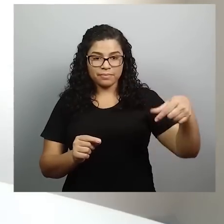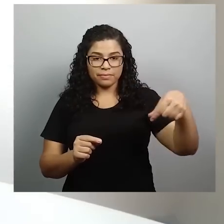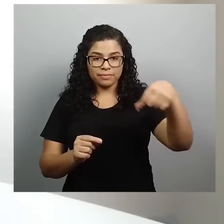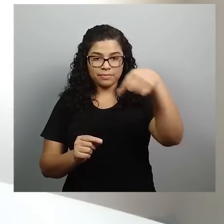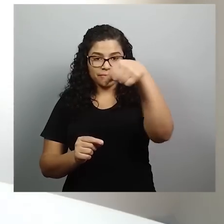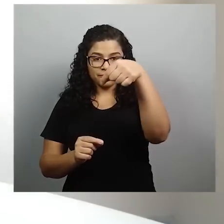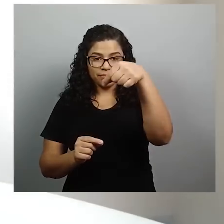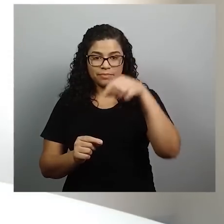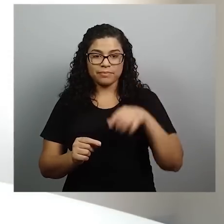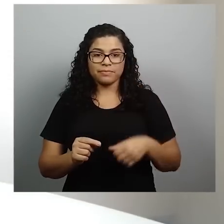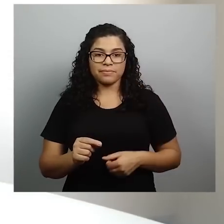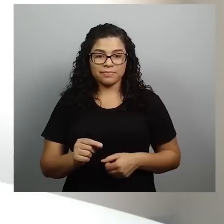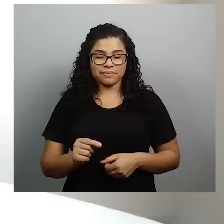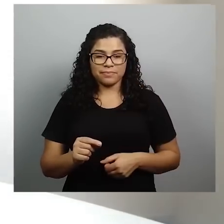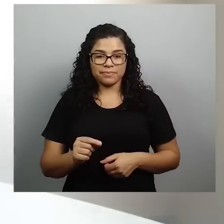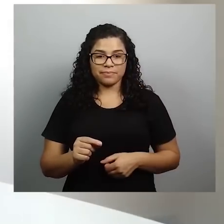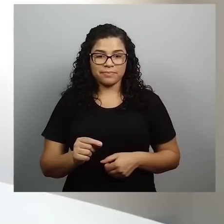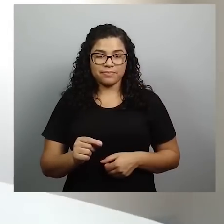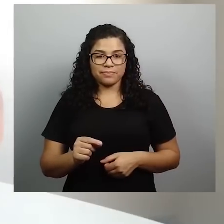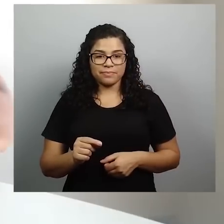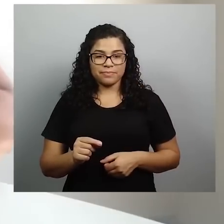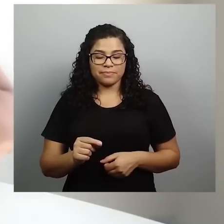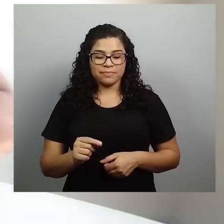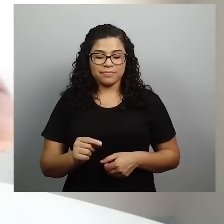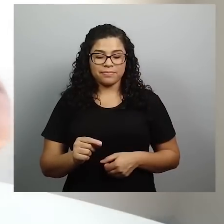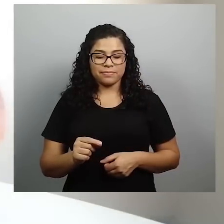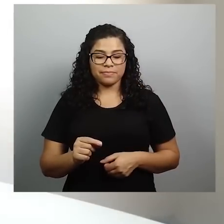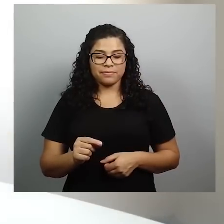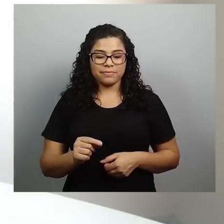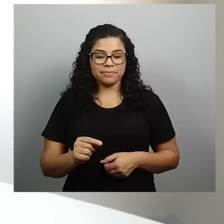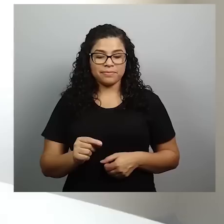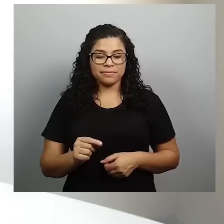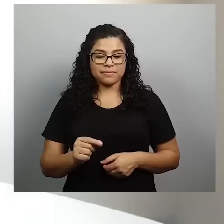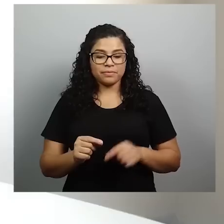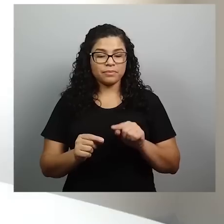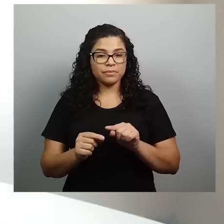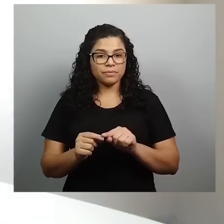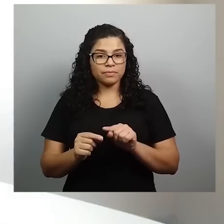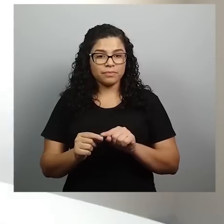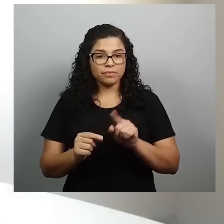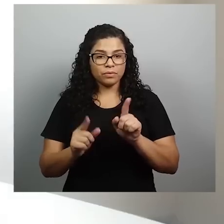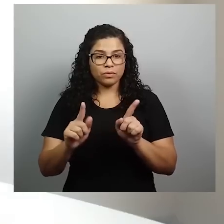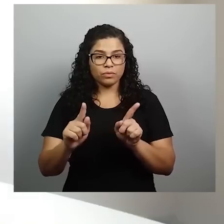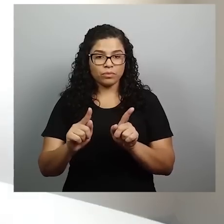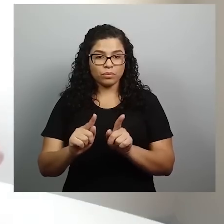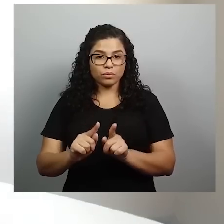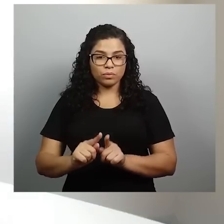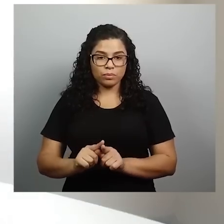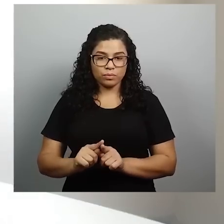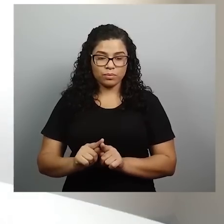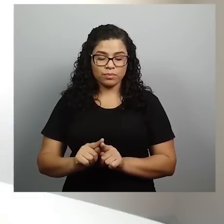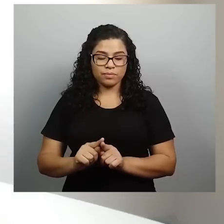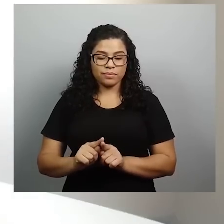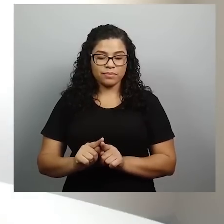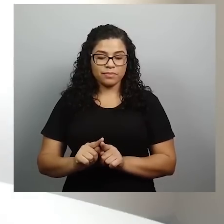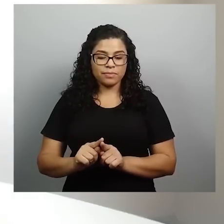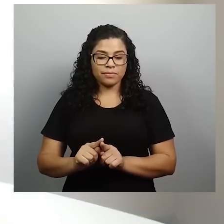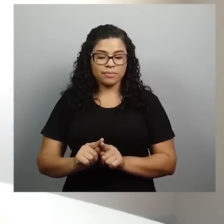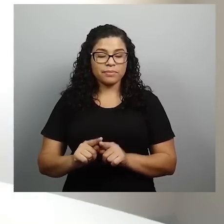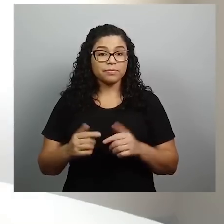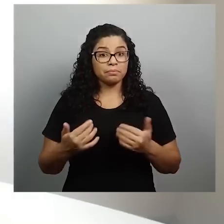até a outra ponta, fazendo aqui um biquinho, tá vendo?